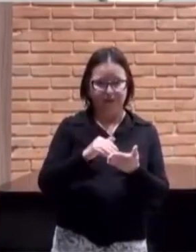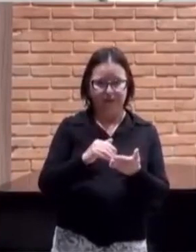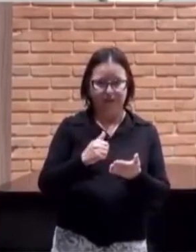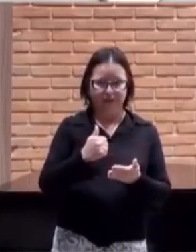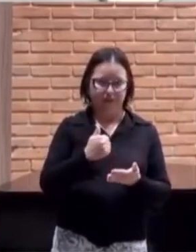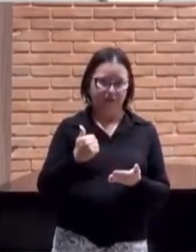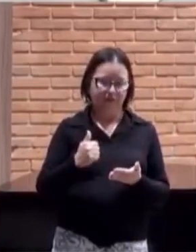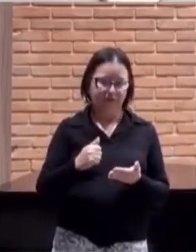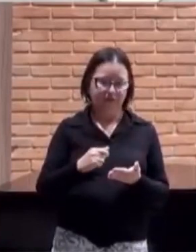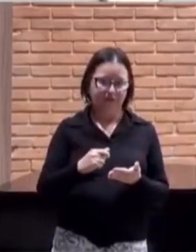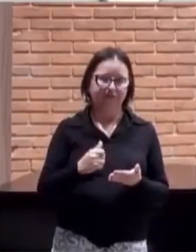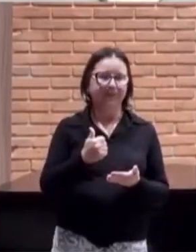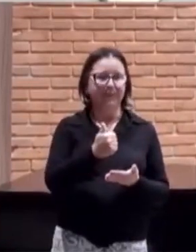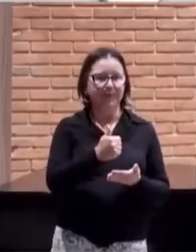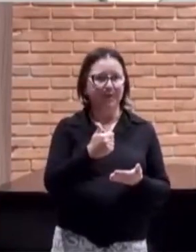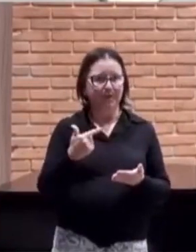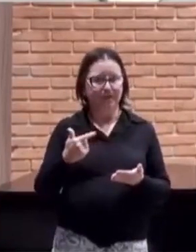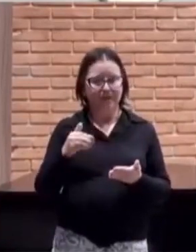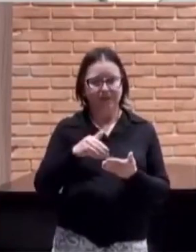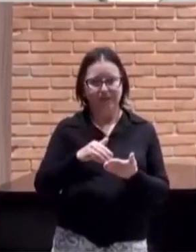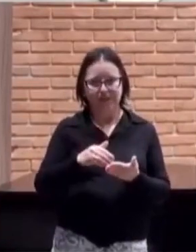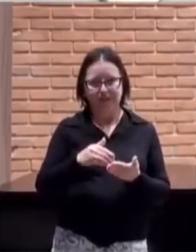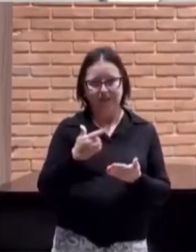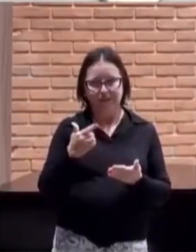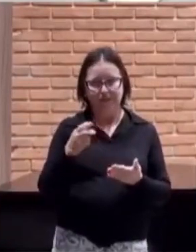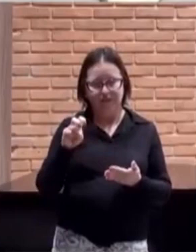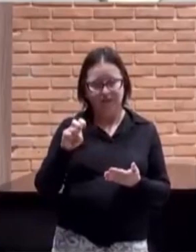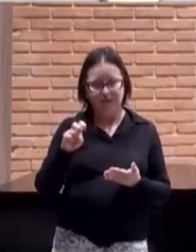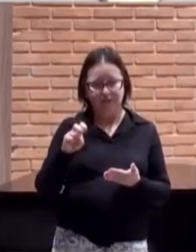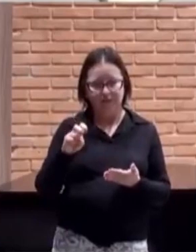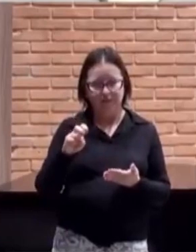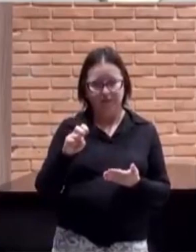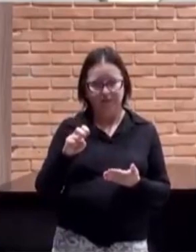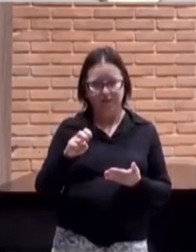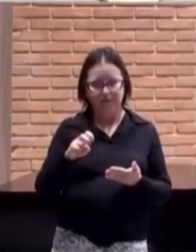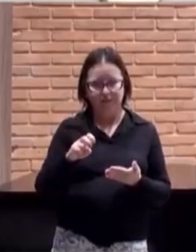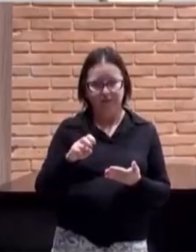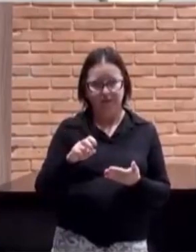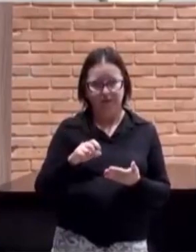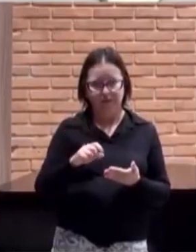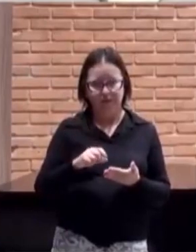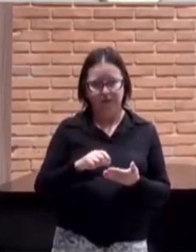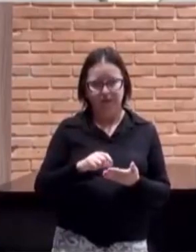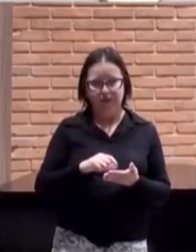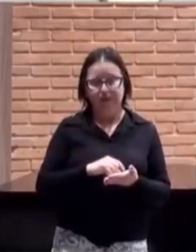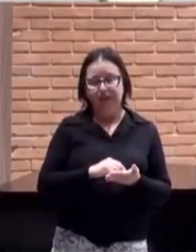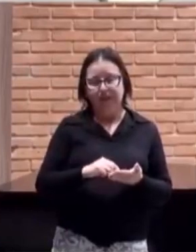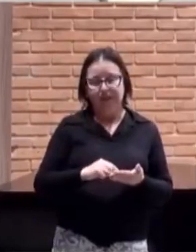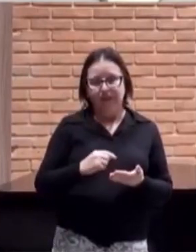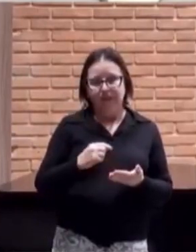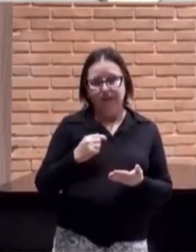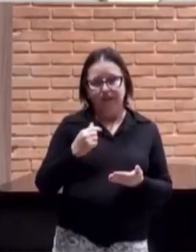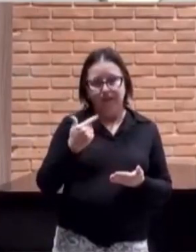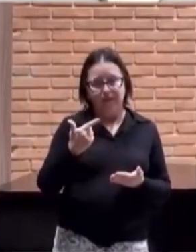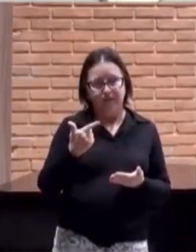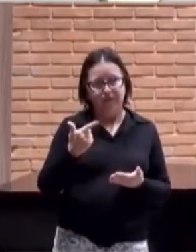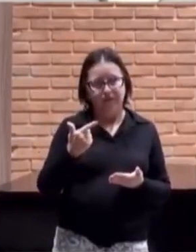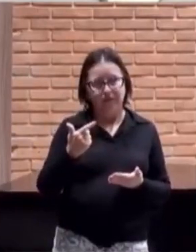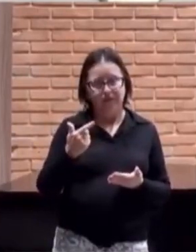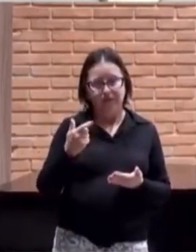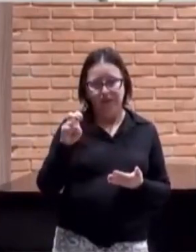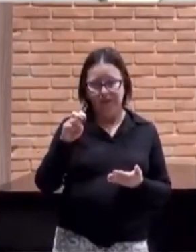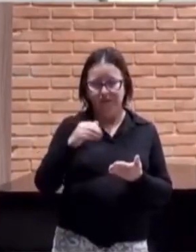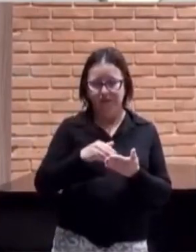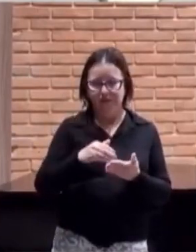12 a 25, e 24 e de 25 a 33. De 1 a